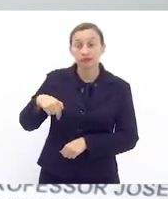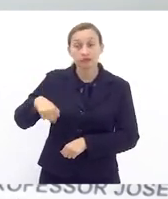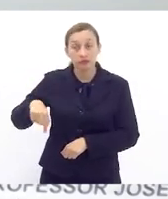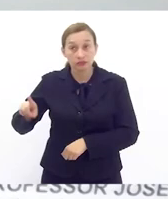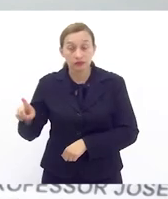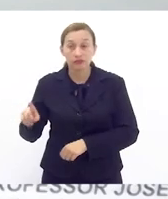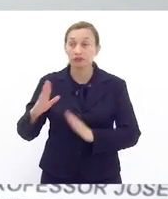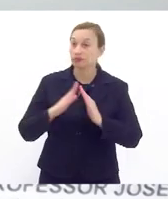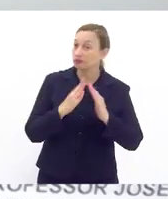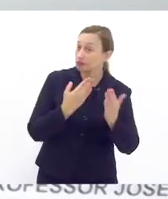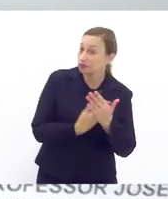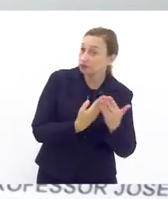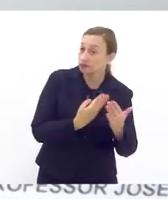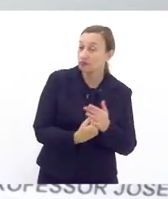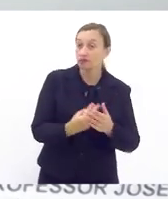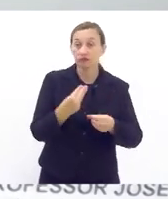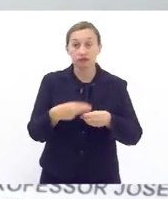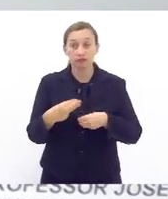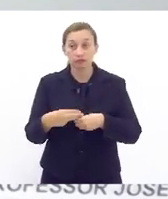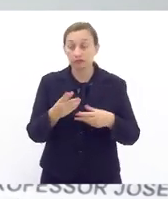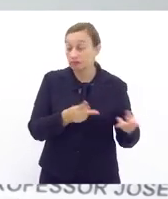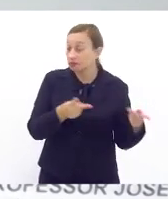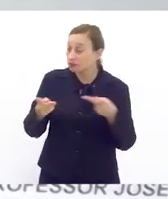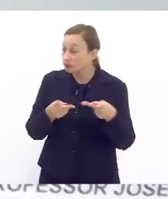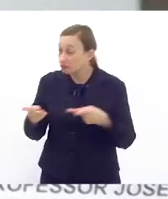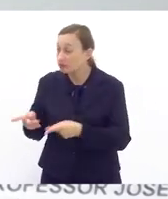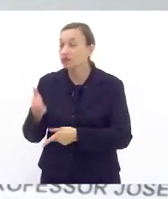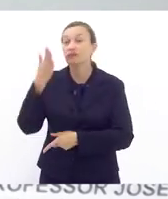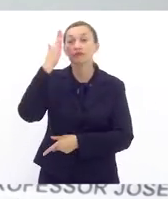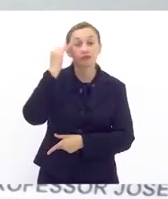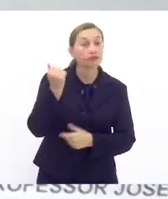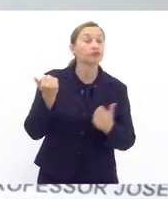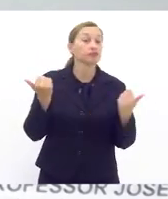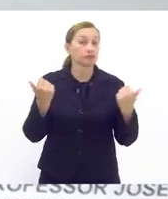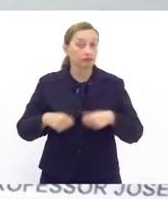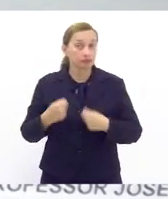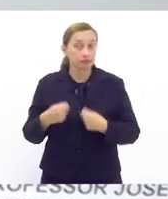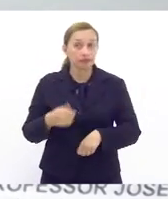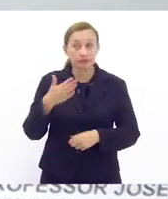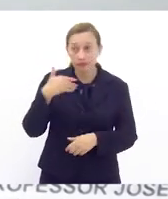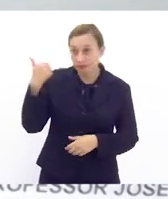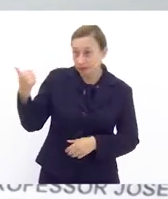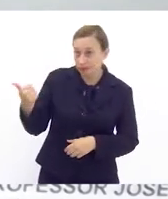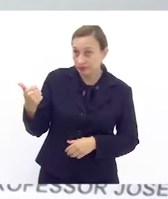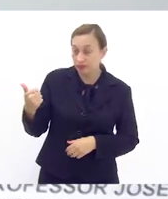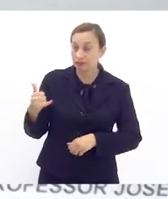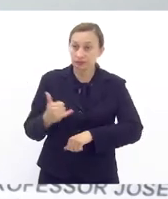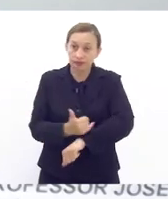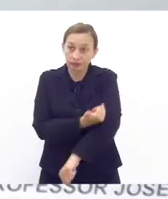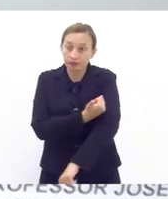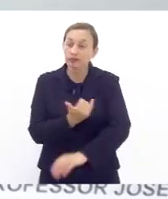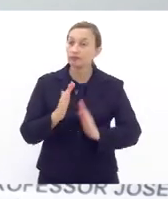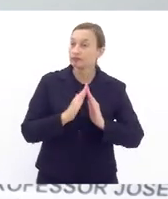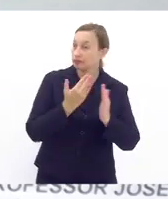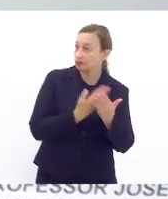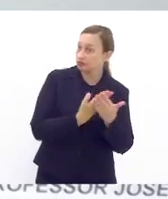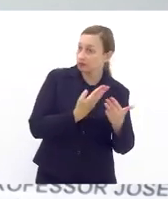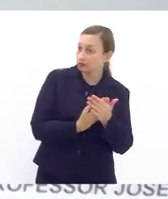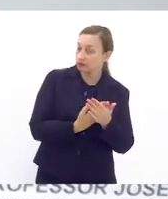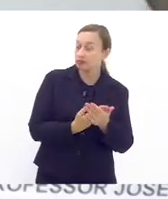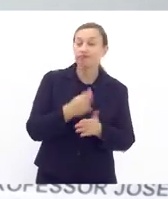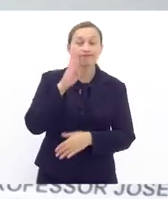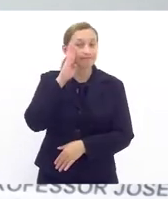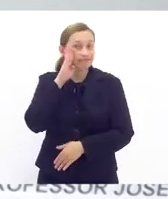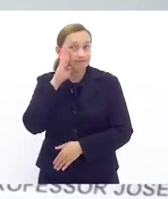escolas e pelos pelos municípios a gente sabe que precisa uma melhora da infraestrutura das escolas e